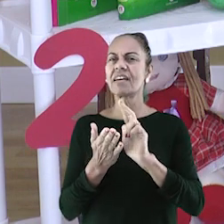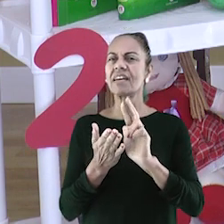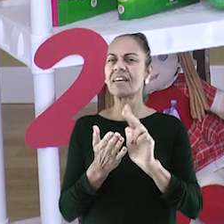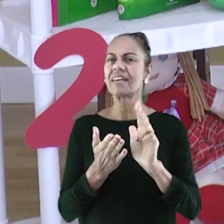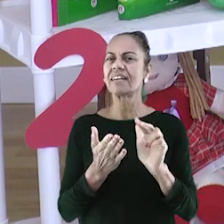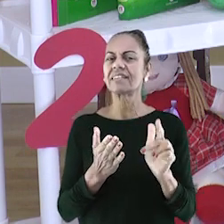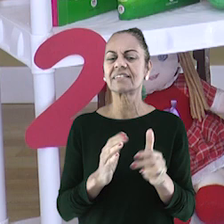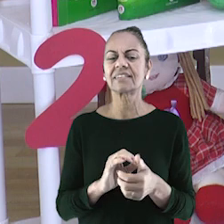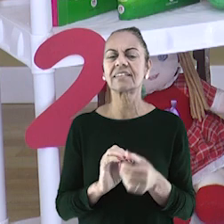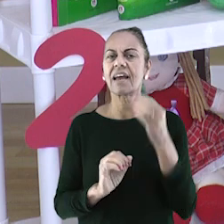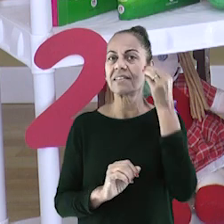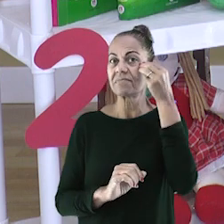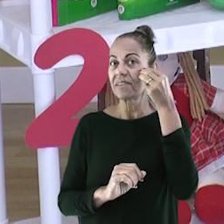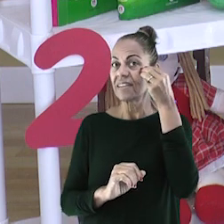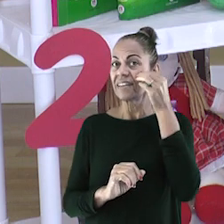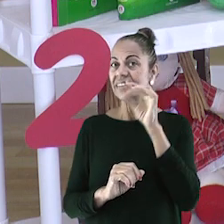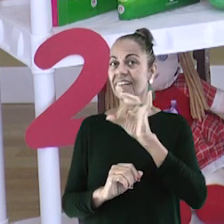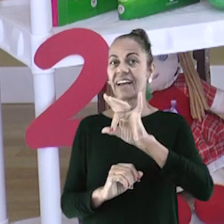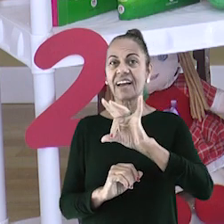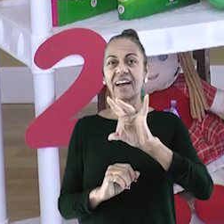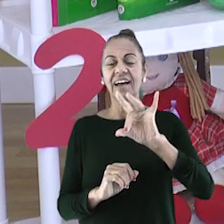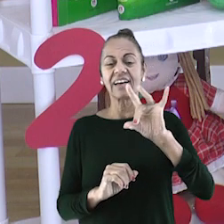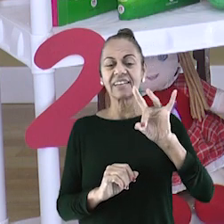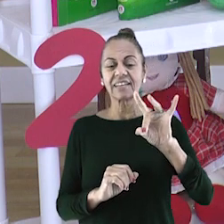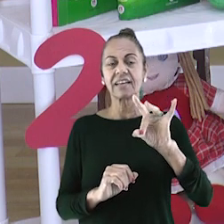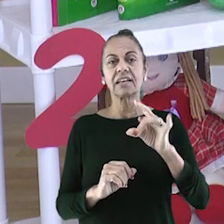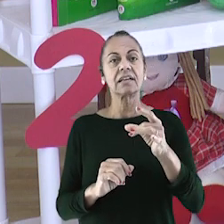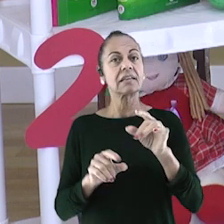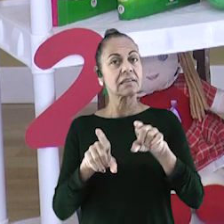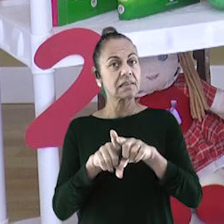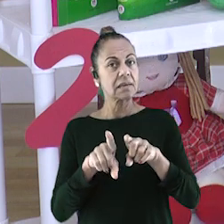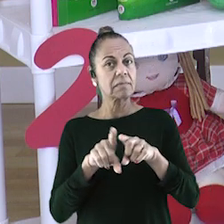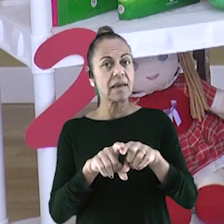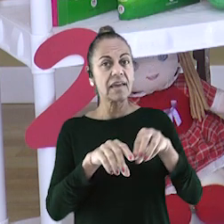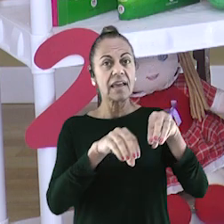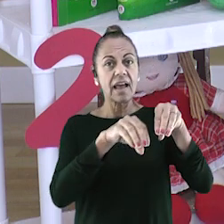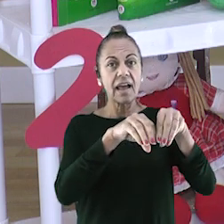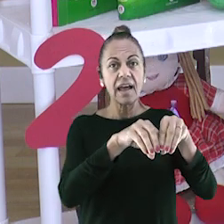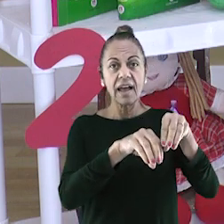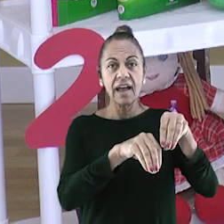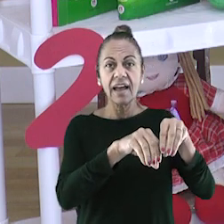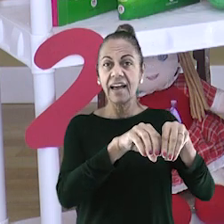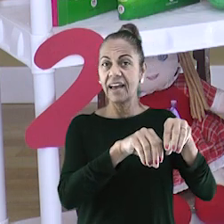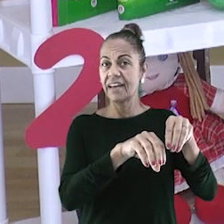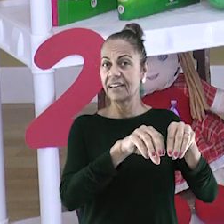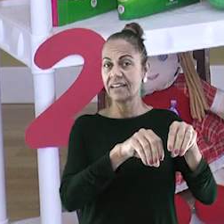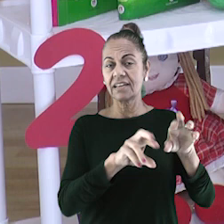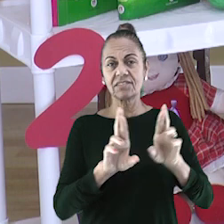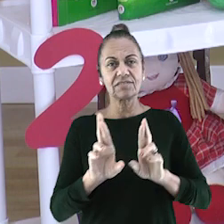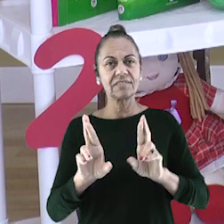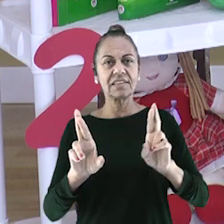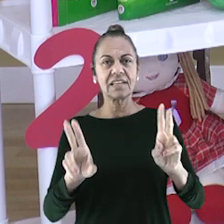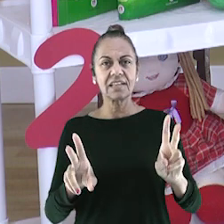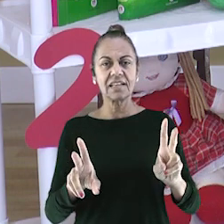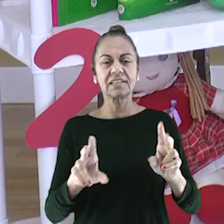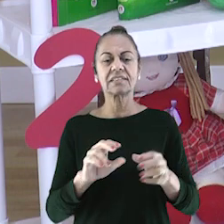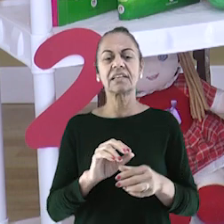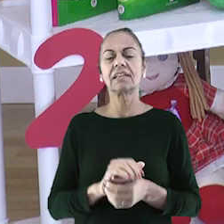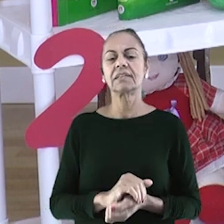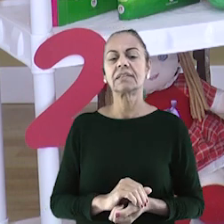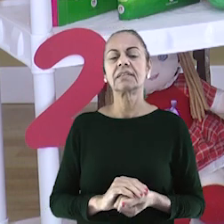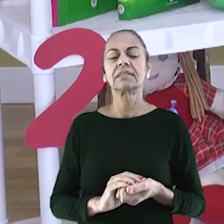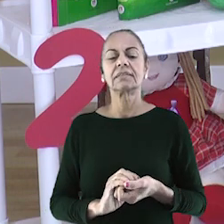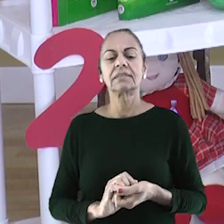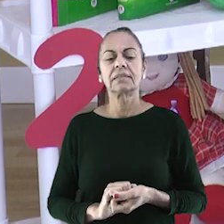que elas são muito diferentes umas das outras e pode experimentando cada uma delas. A terra é diferente da